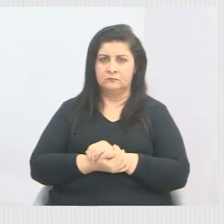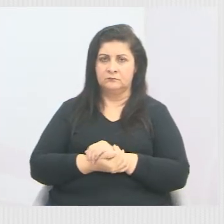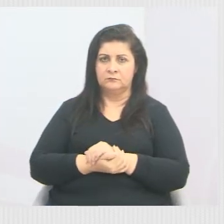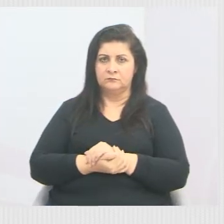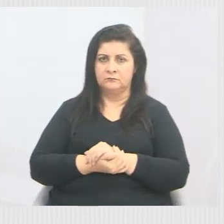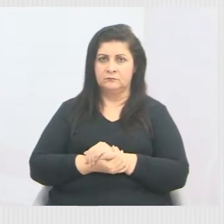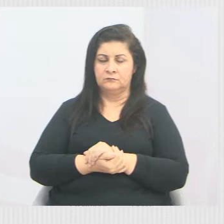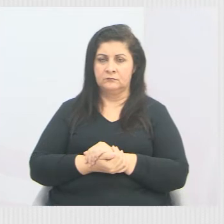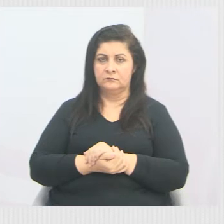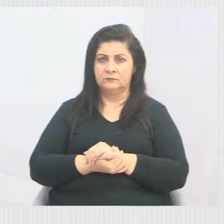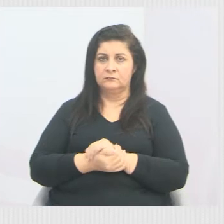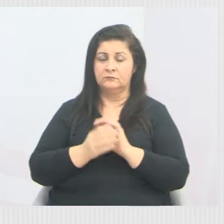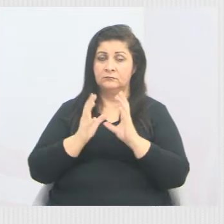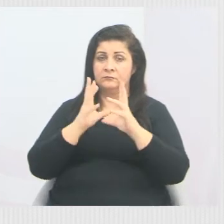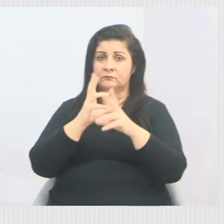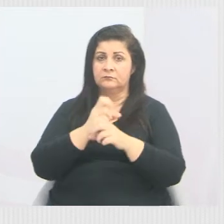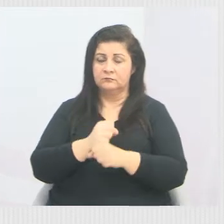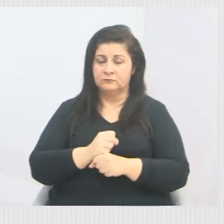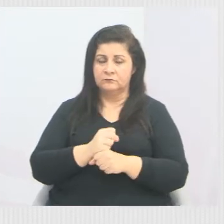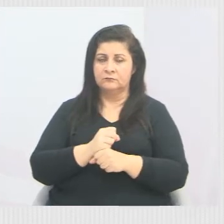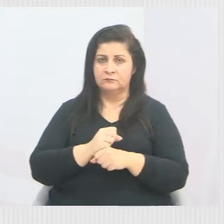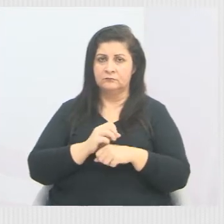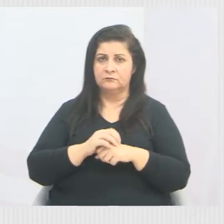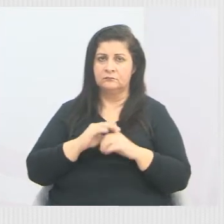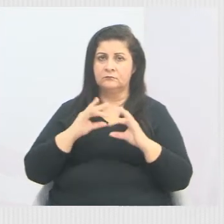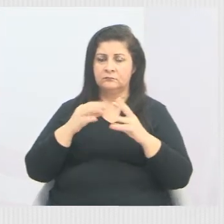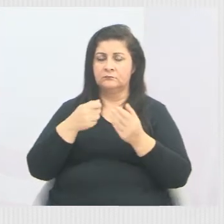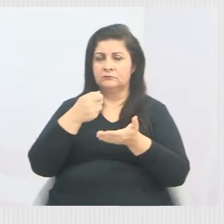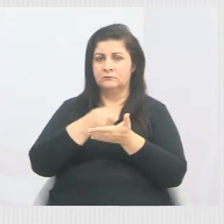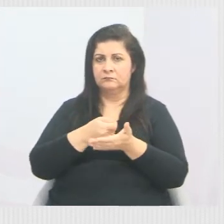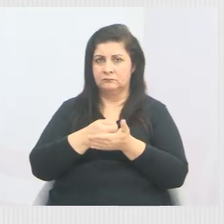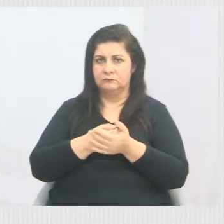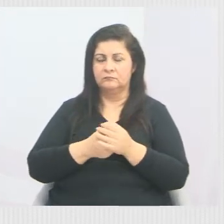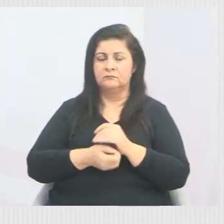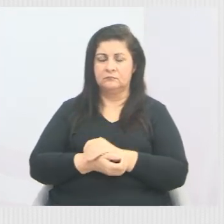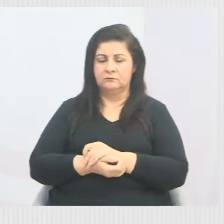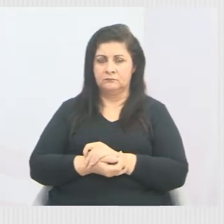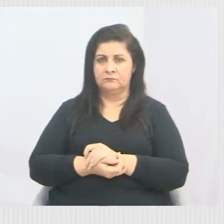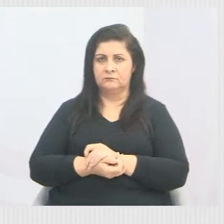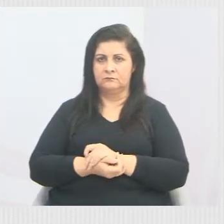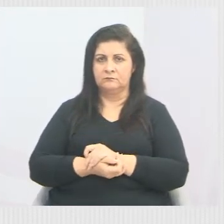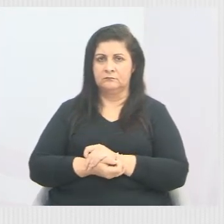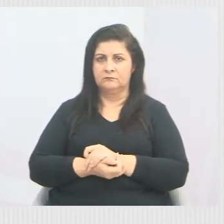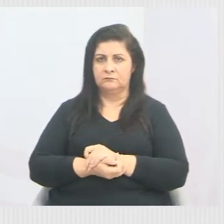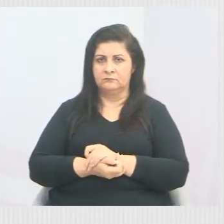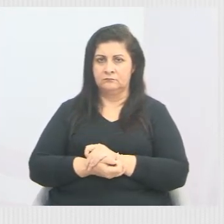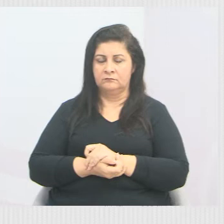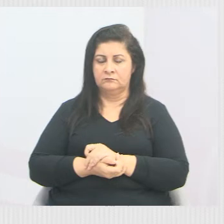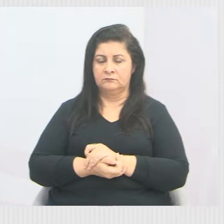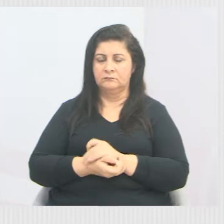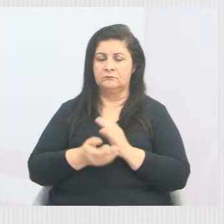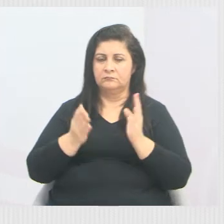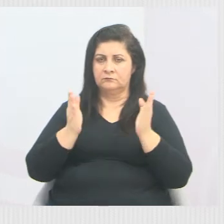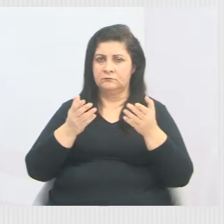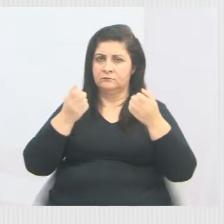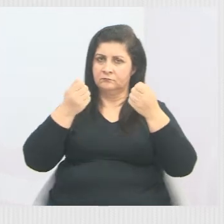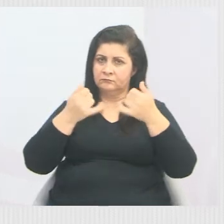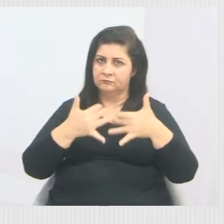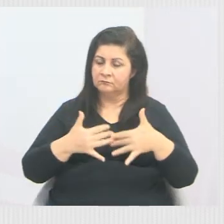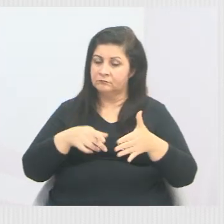R$18.454.752. Então, esse montante é o resto a pagar não processado. Como falei, ele vai ter